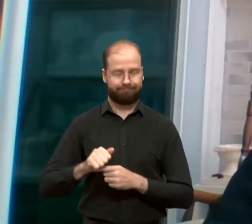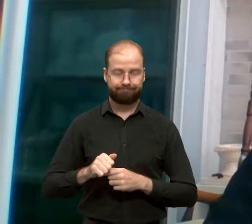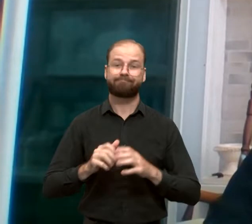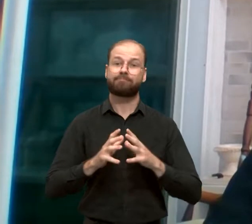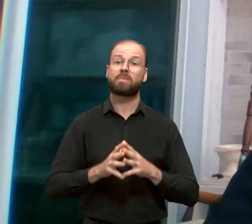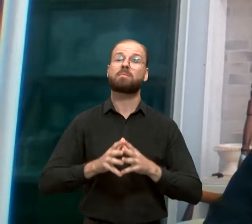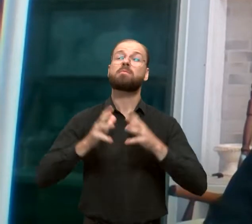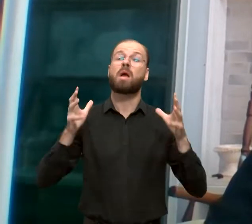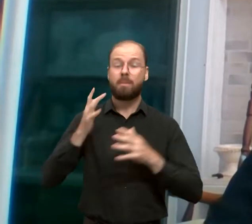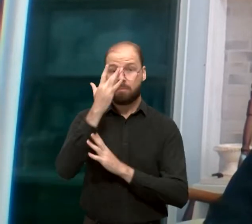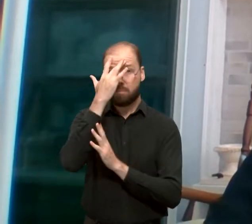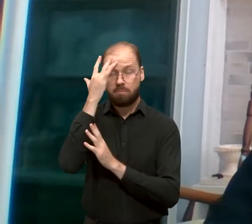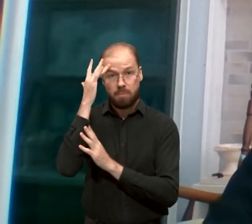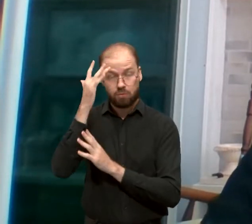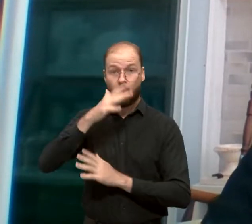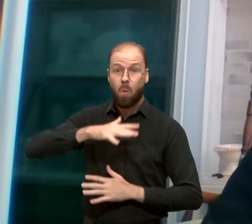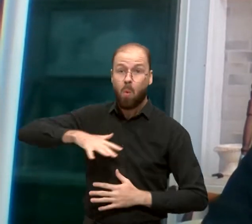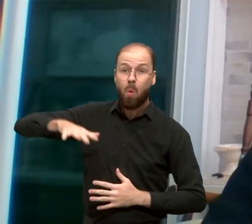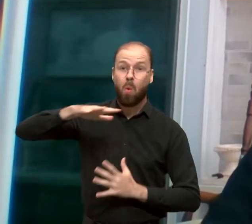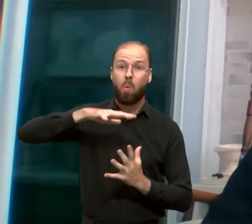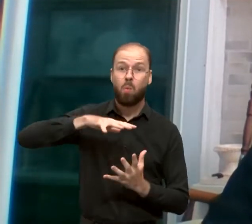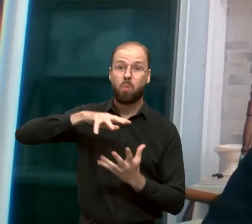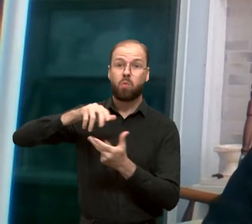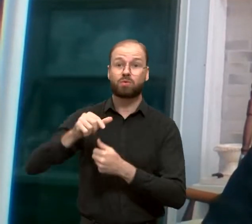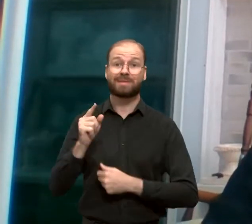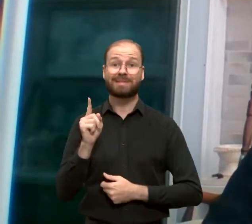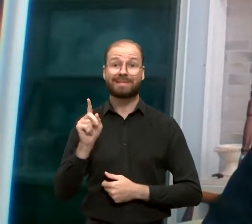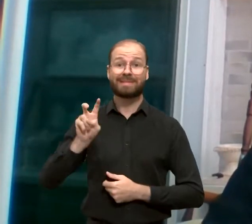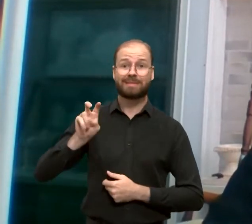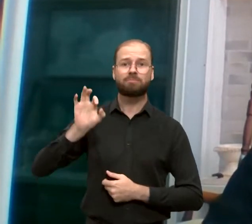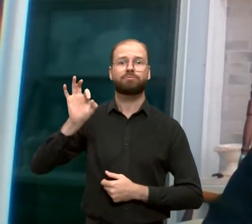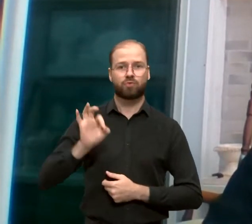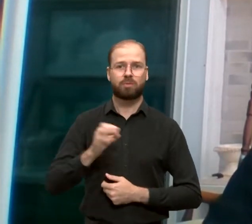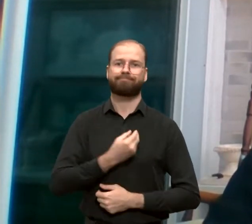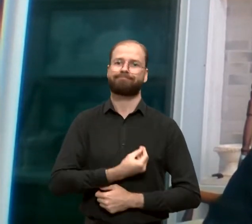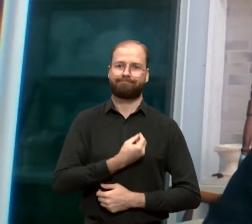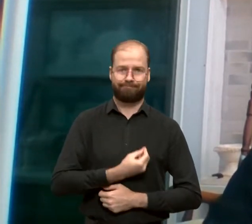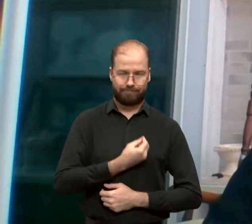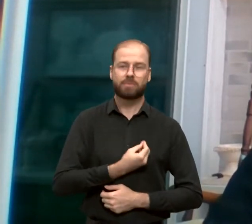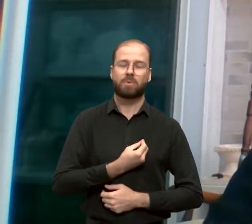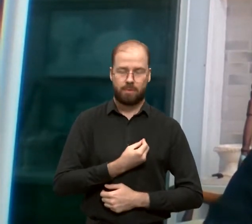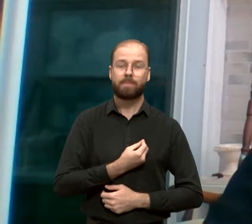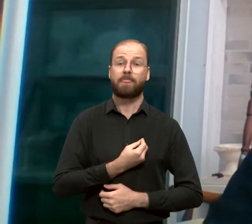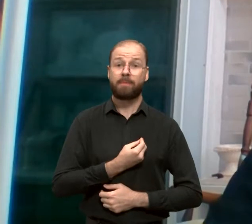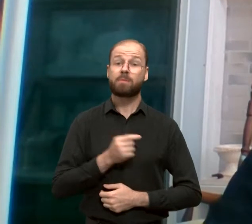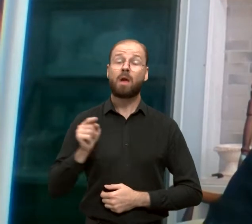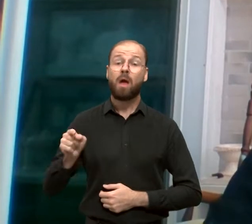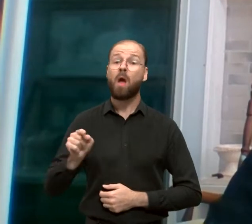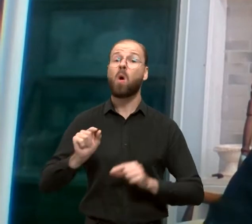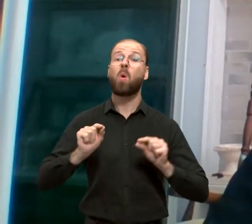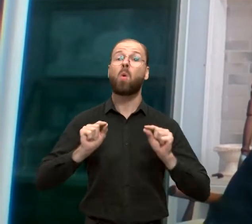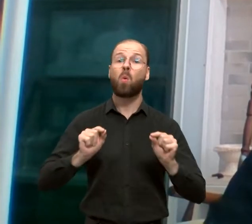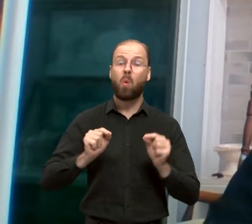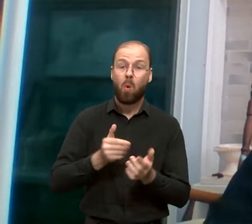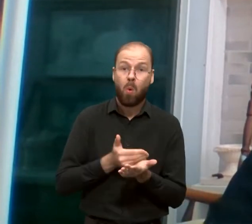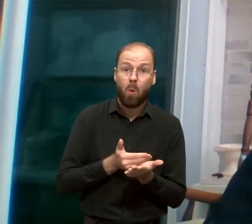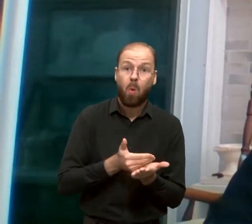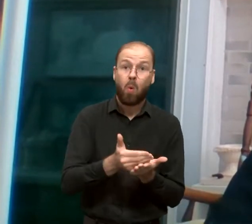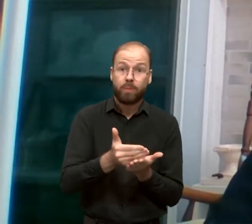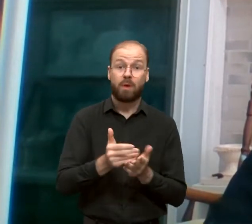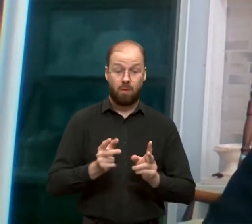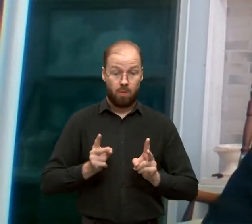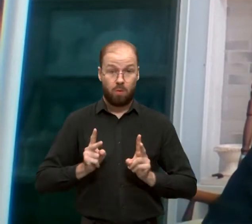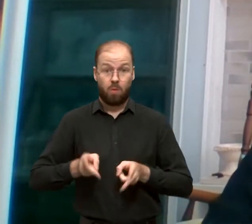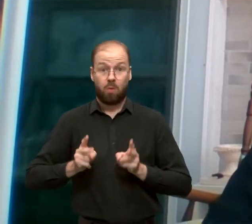da população mundial e, logicamente, ela tem a ver com a dificuldade em iniciar, manter ou terminar